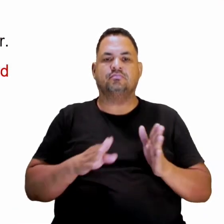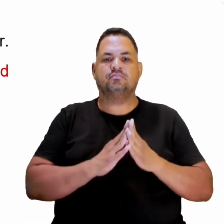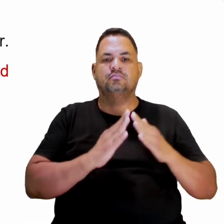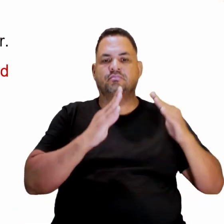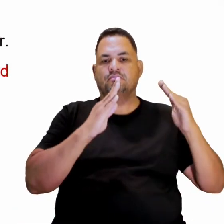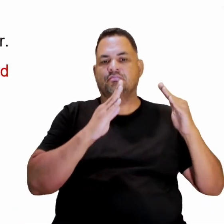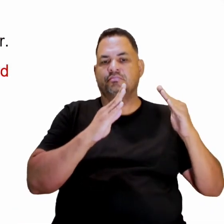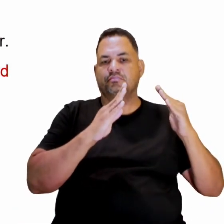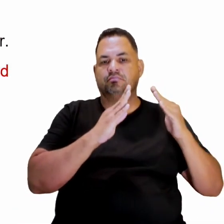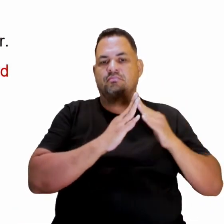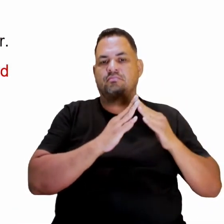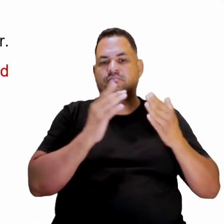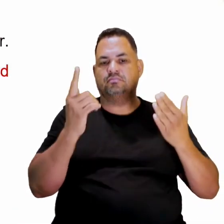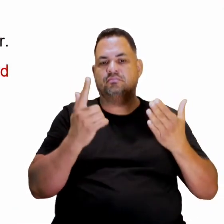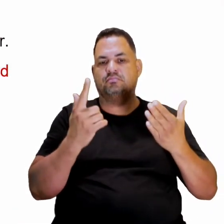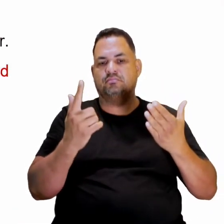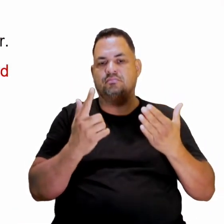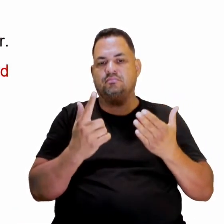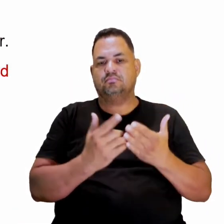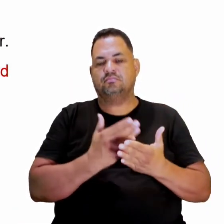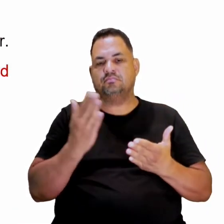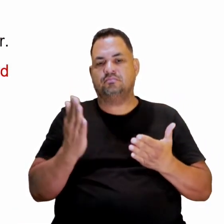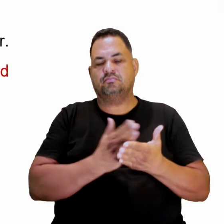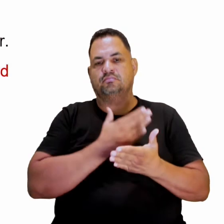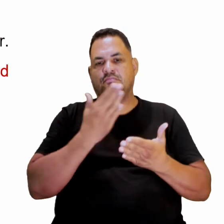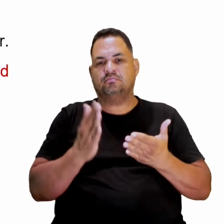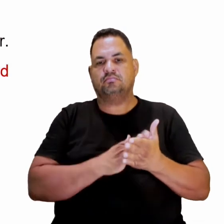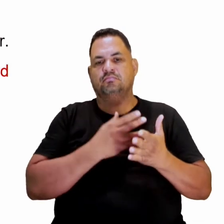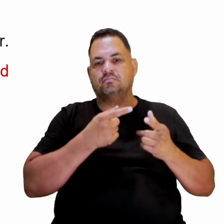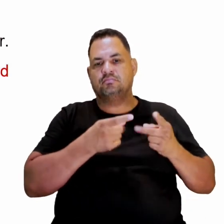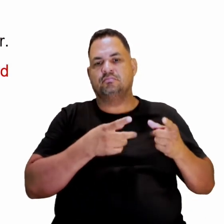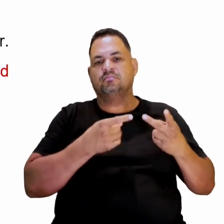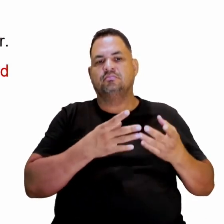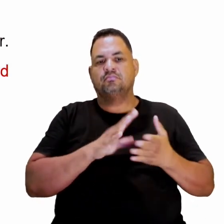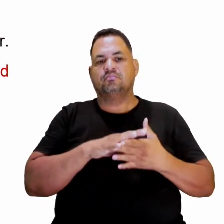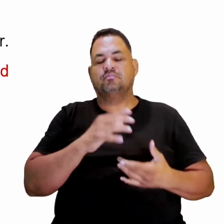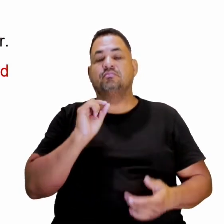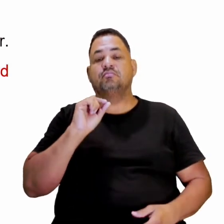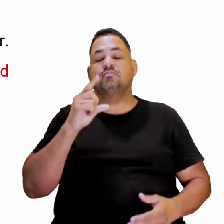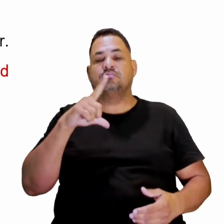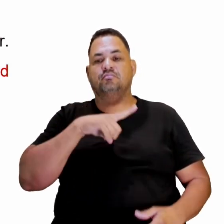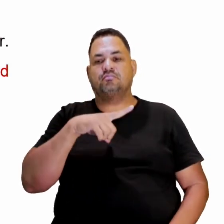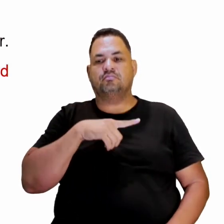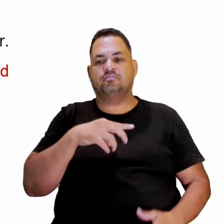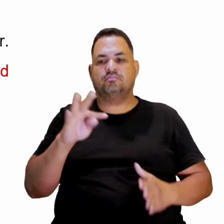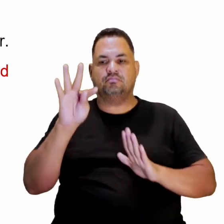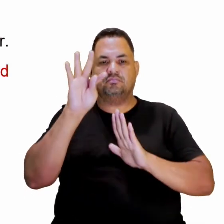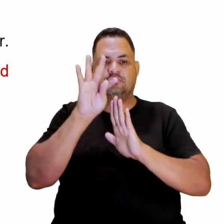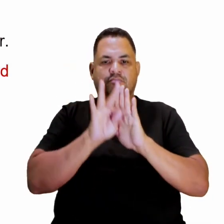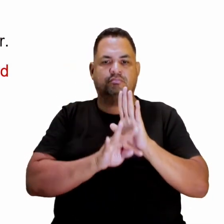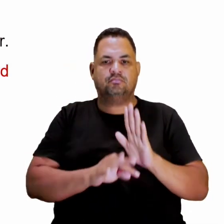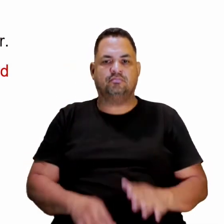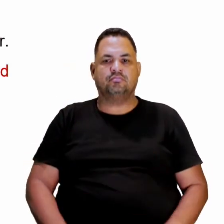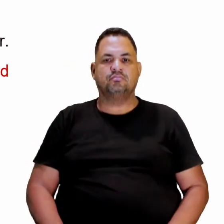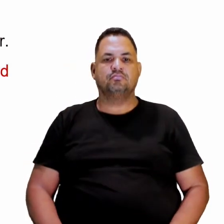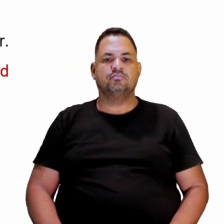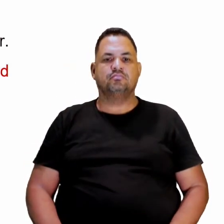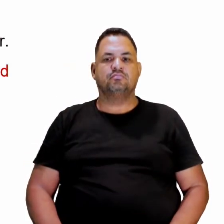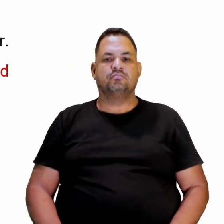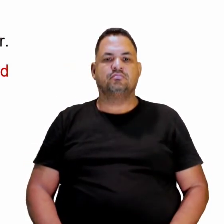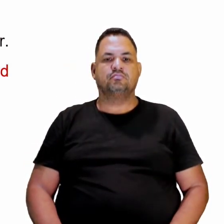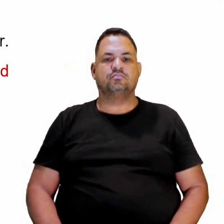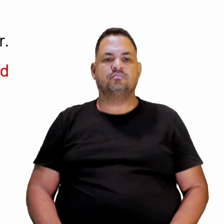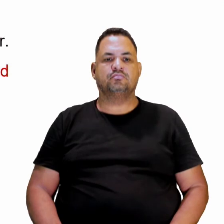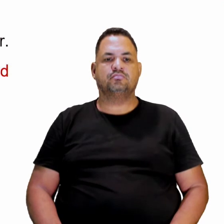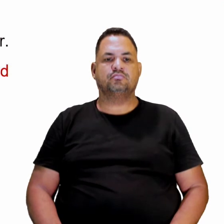newsstand, certo? O que mais que acontece aí nesse nosso texto? There, lá,